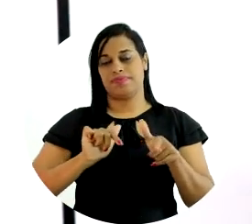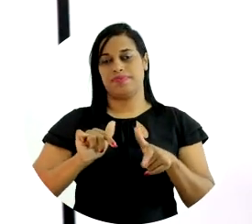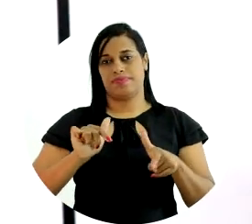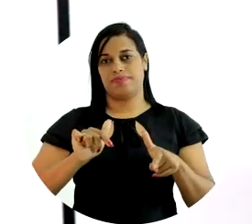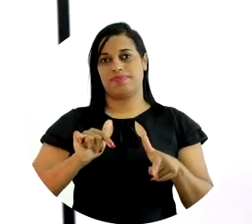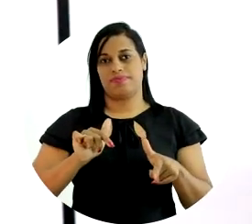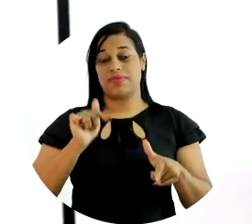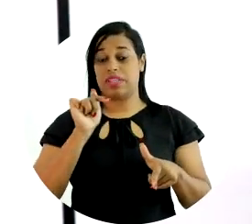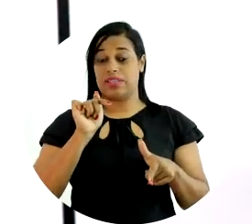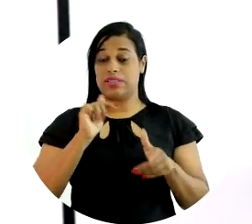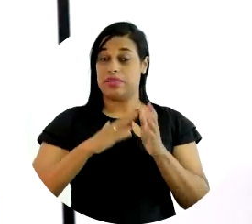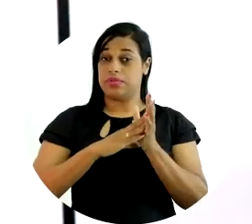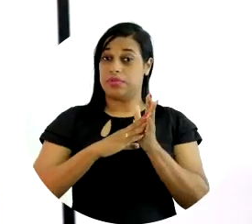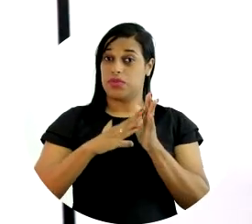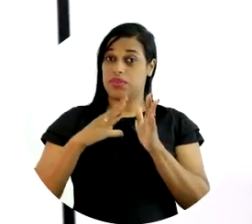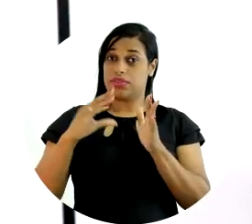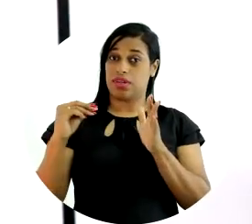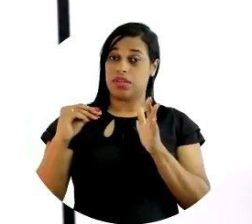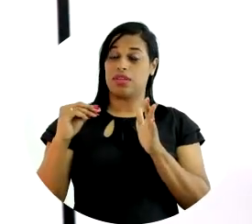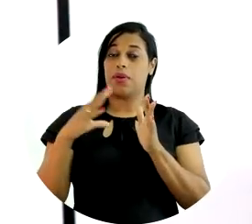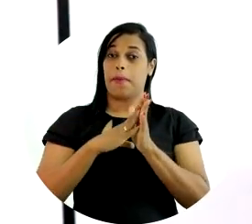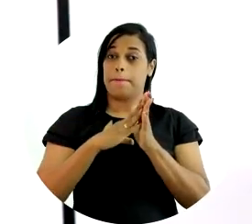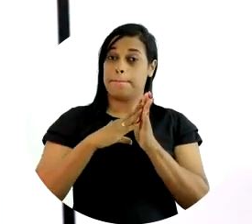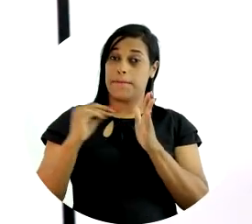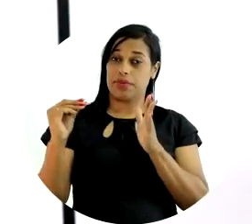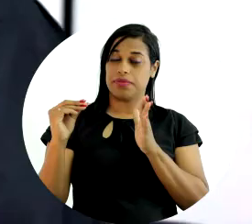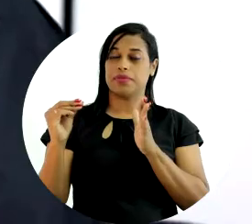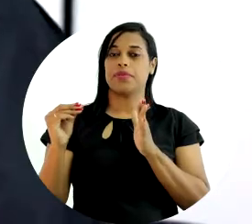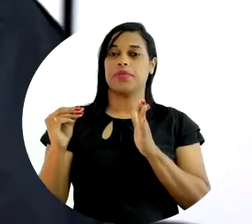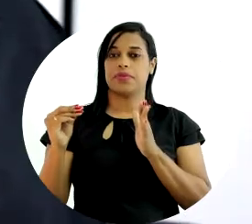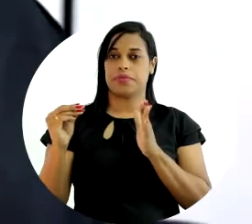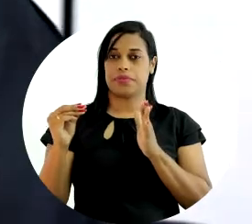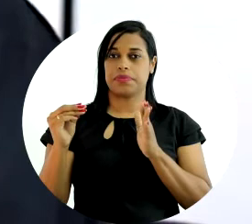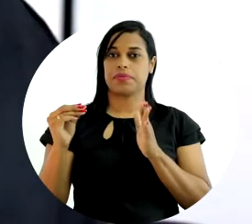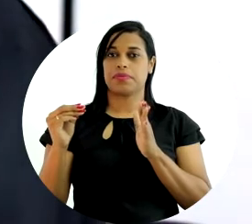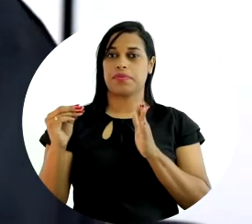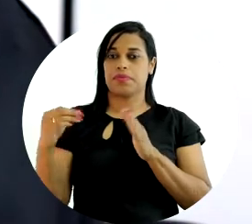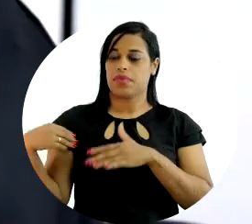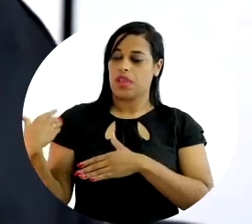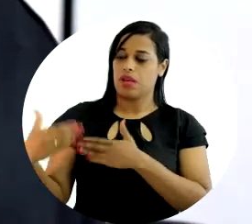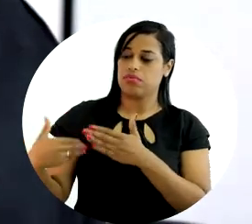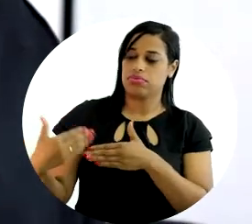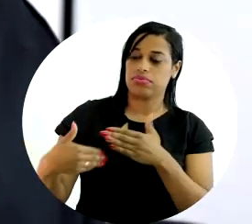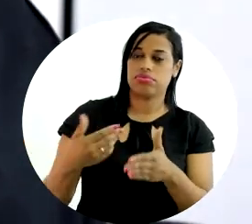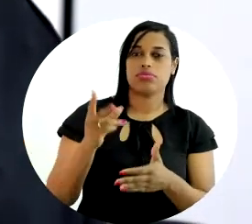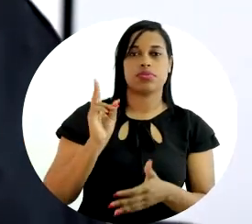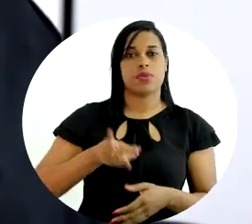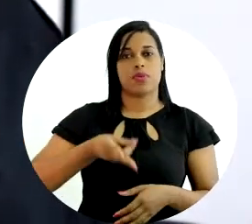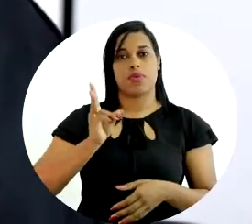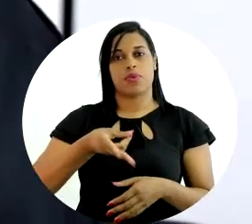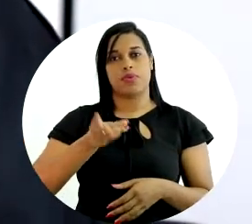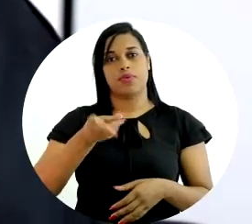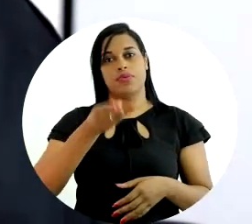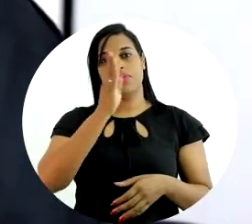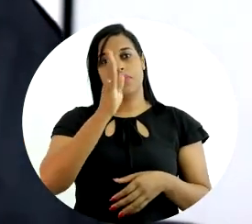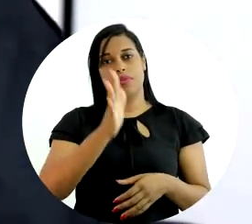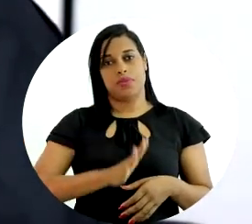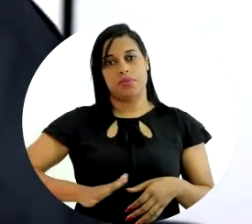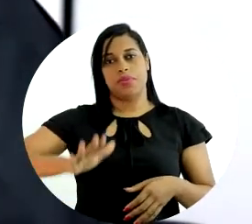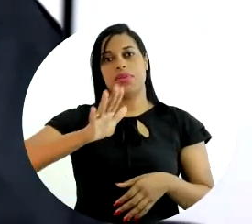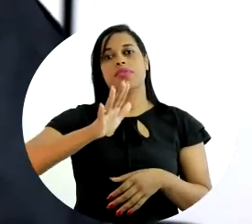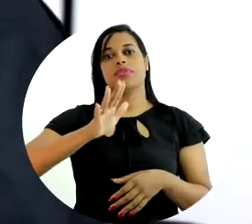e esse modelo ele ele é um bem continuando no brasil até os dias